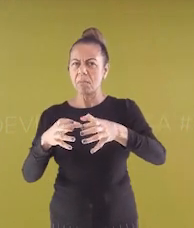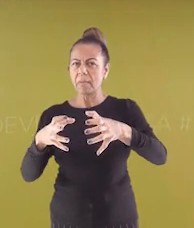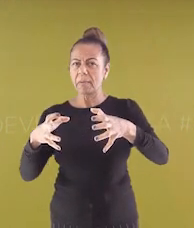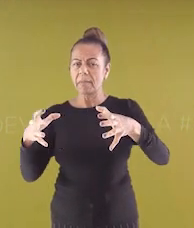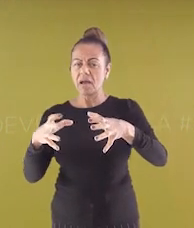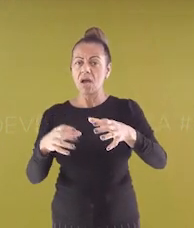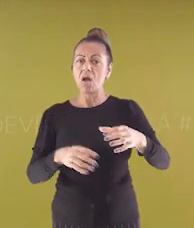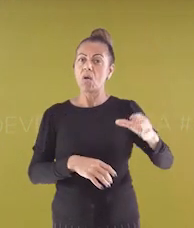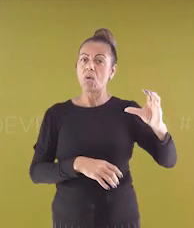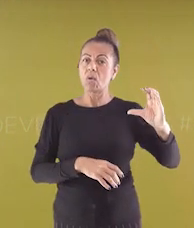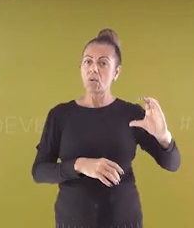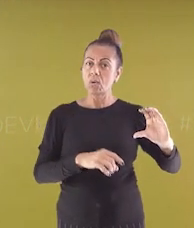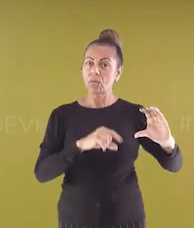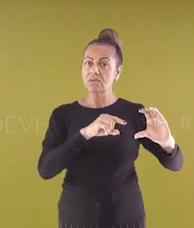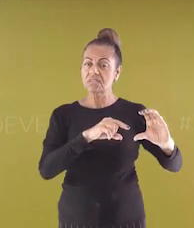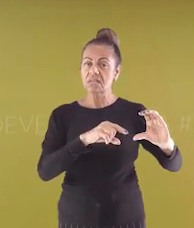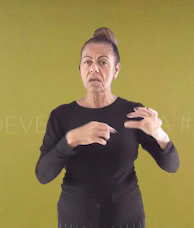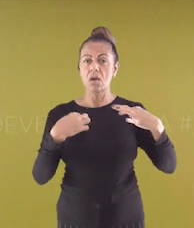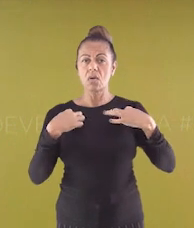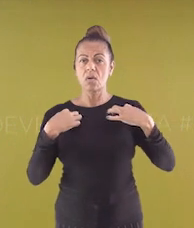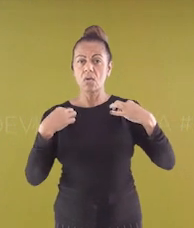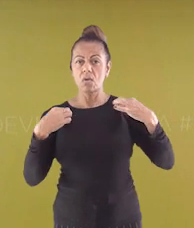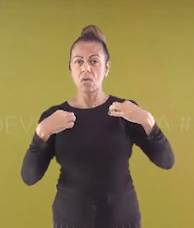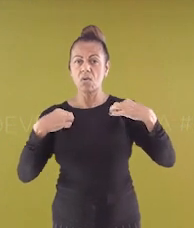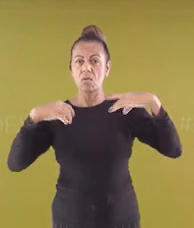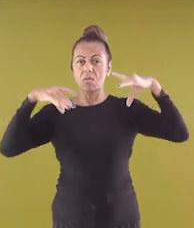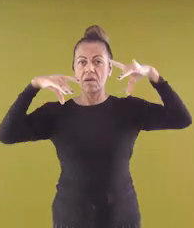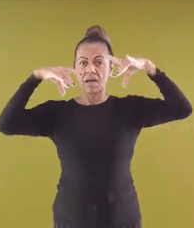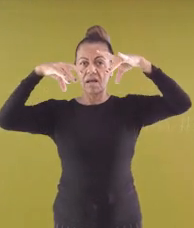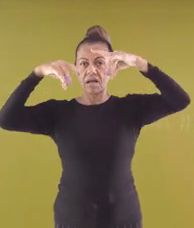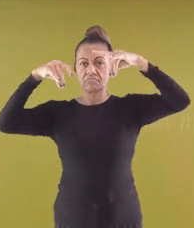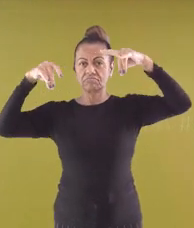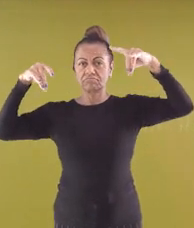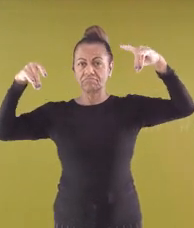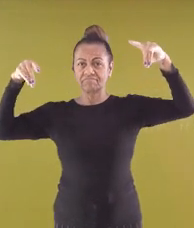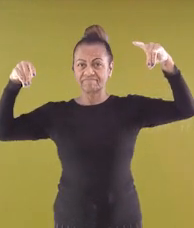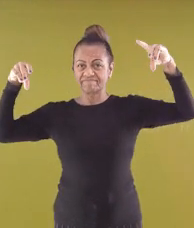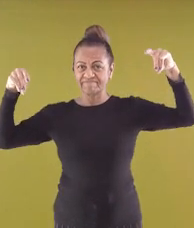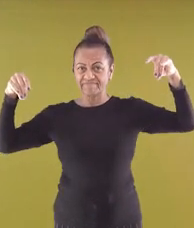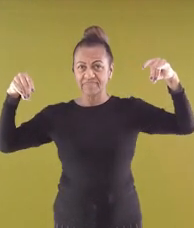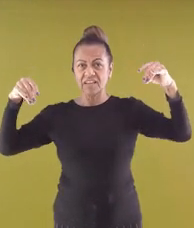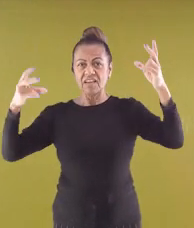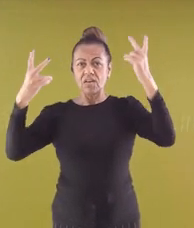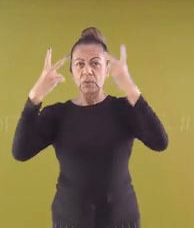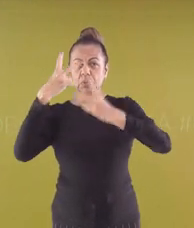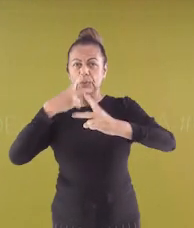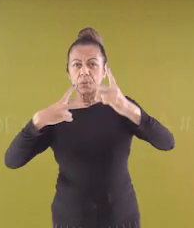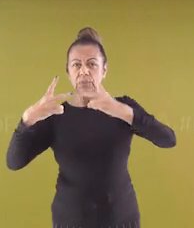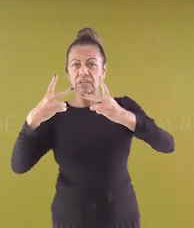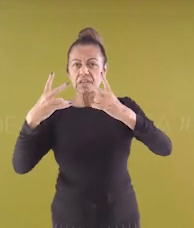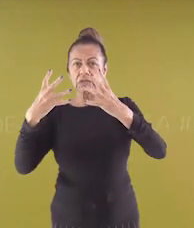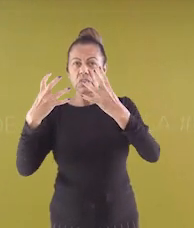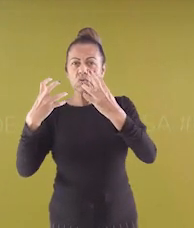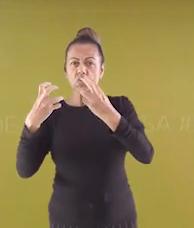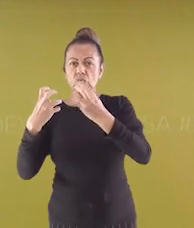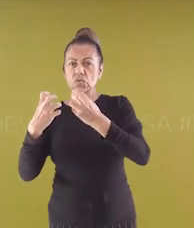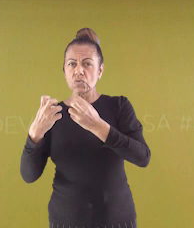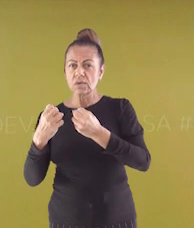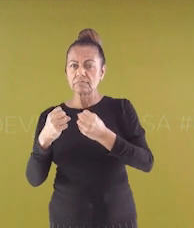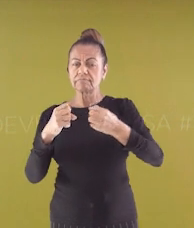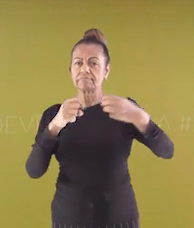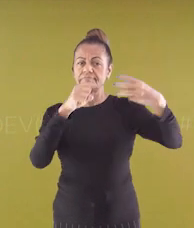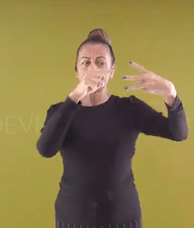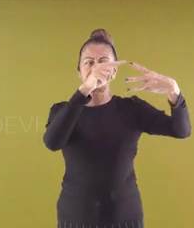roupas que estão secando no varal. Um exemplo de evaporação. Nós vamos deixar algum tempo para